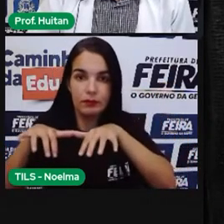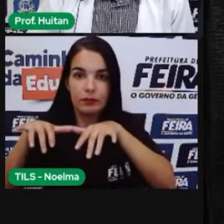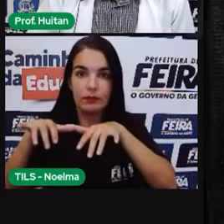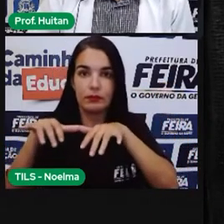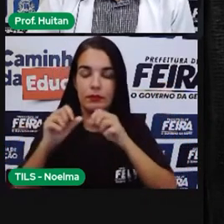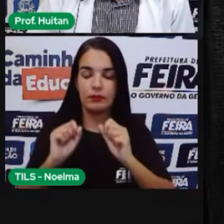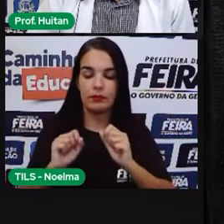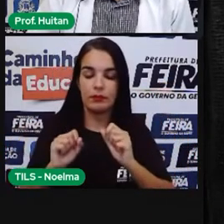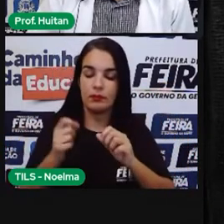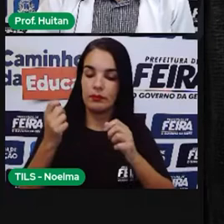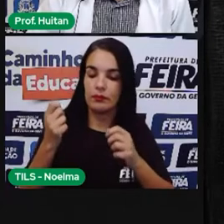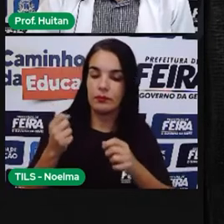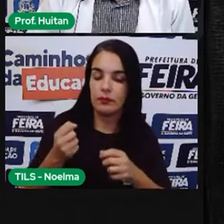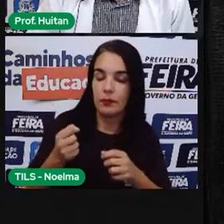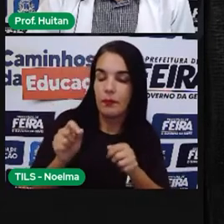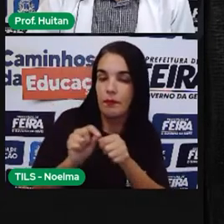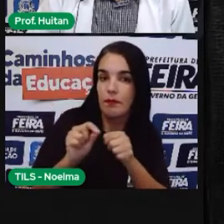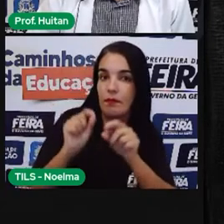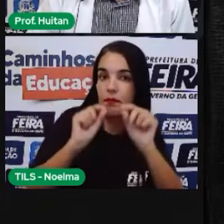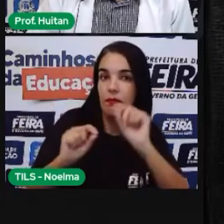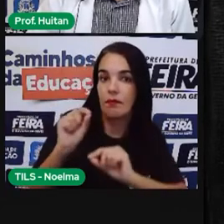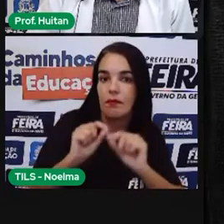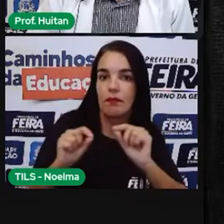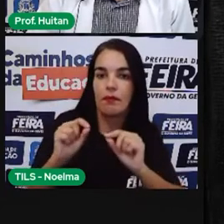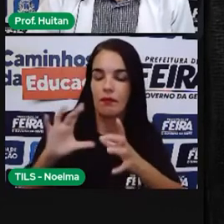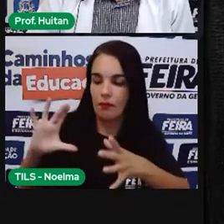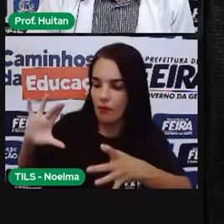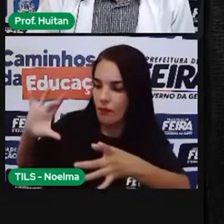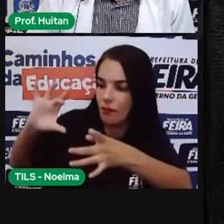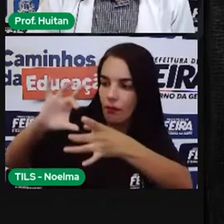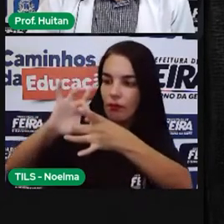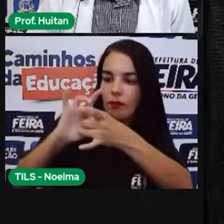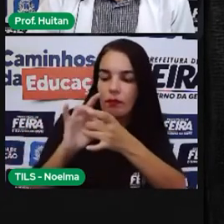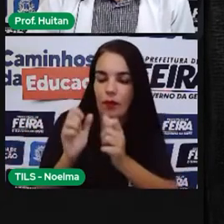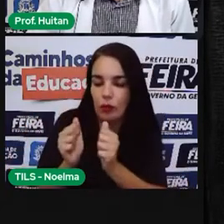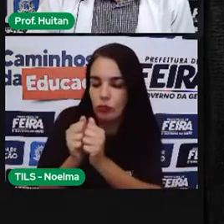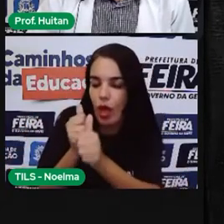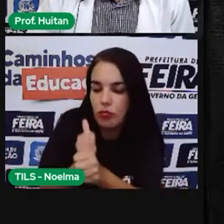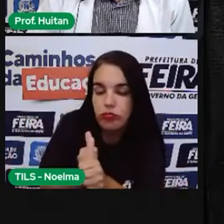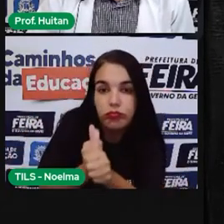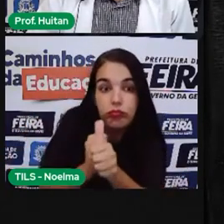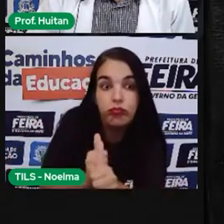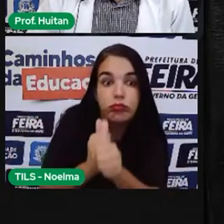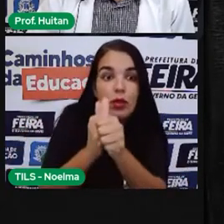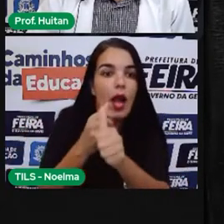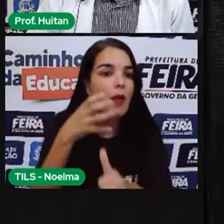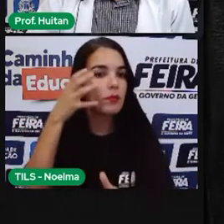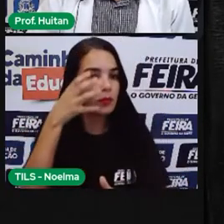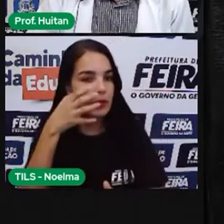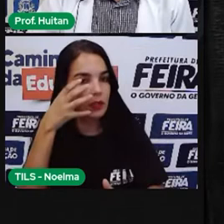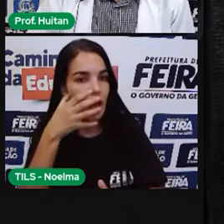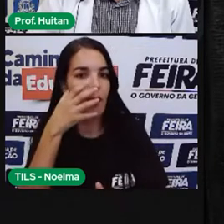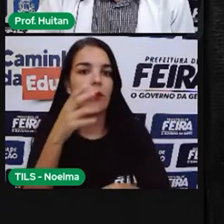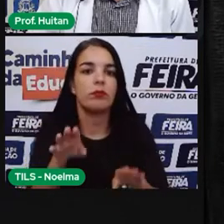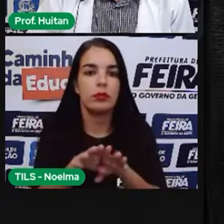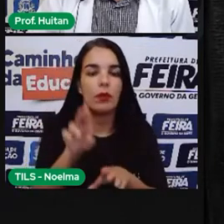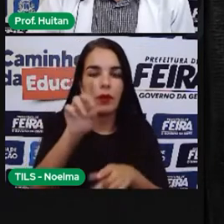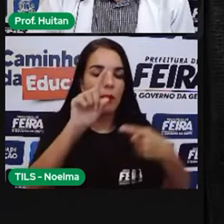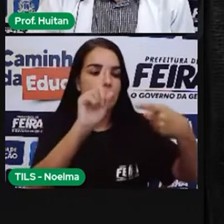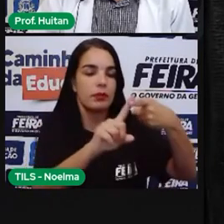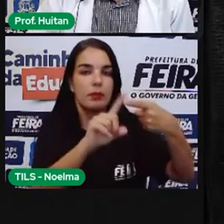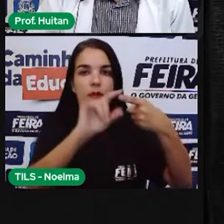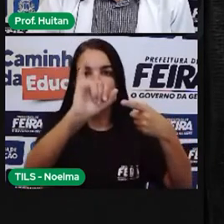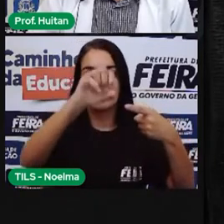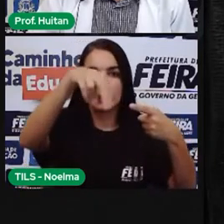que realizam a harmonia, o que é a harmonia? É o acompanhamento musical, que pode ser feito por um instrumento ou por muitos